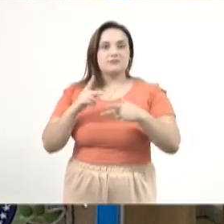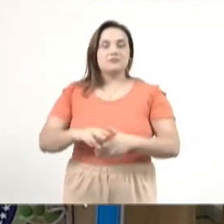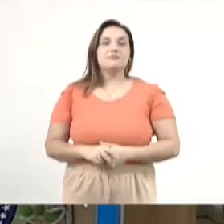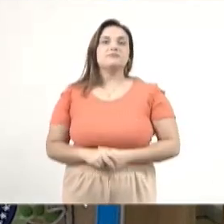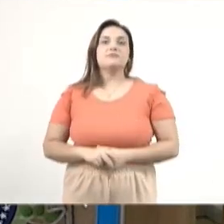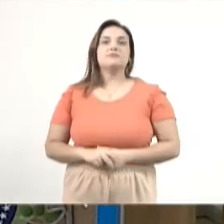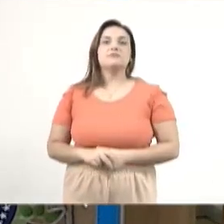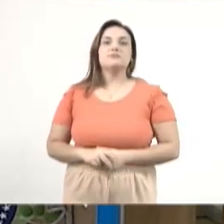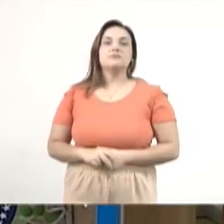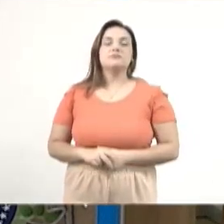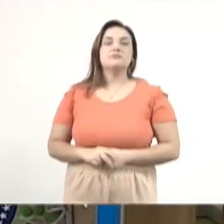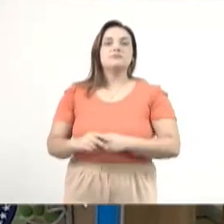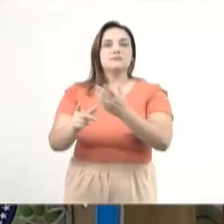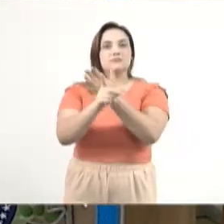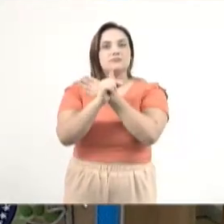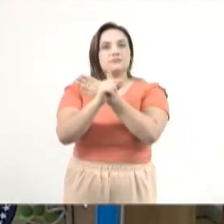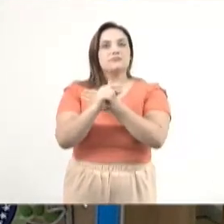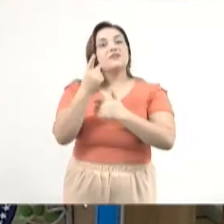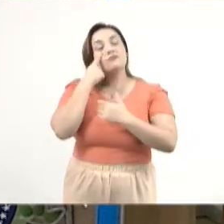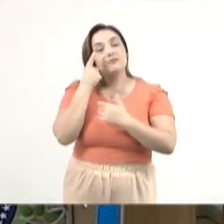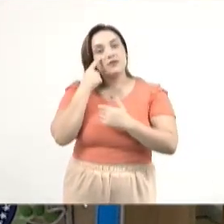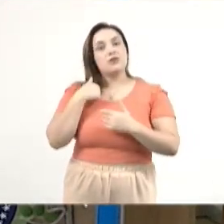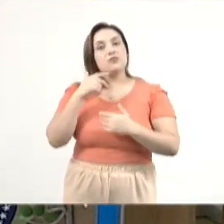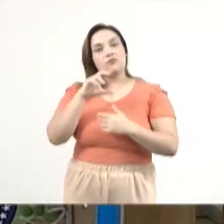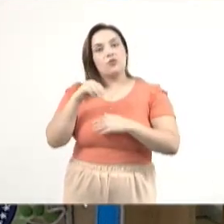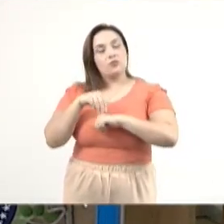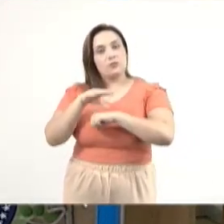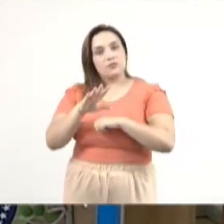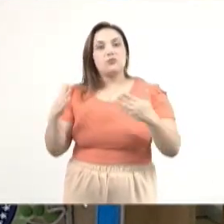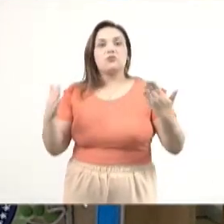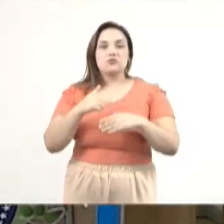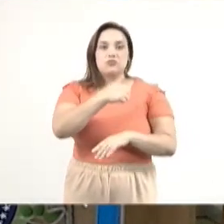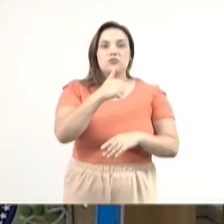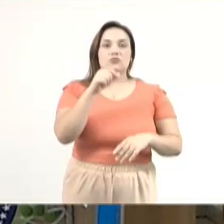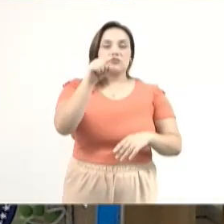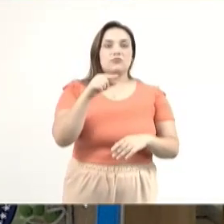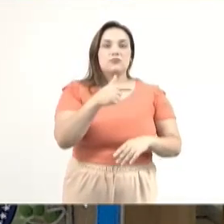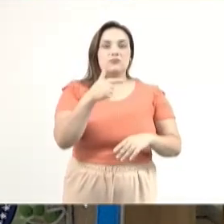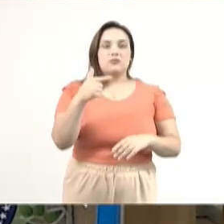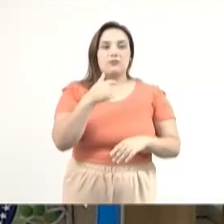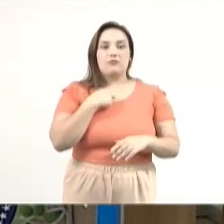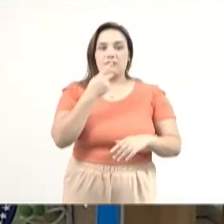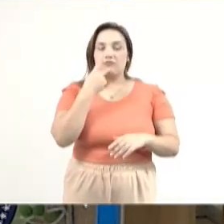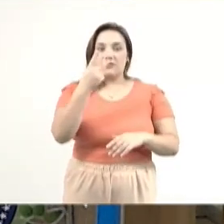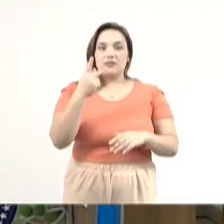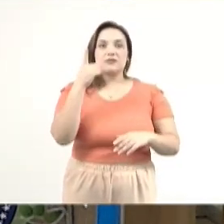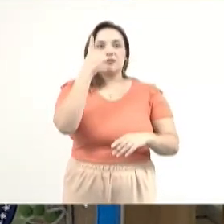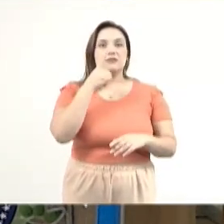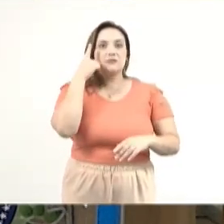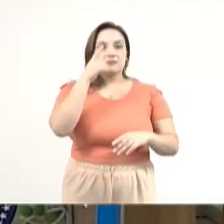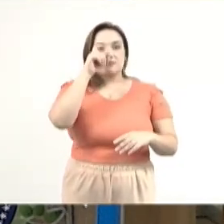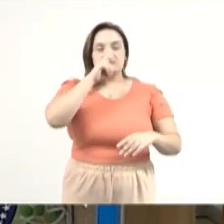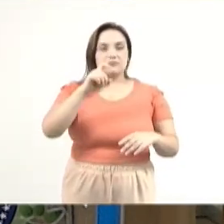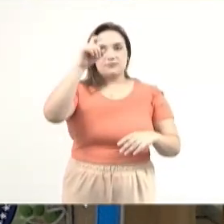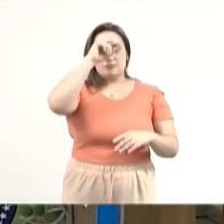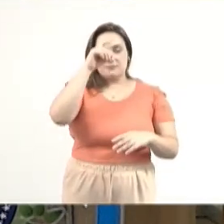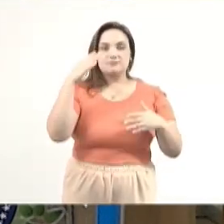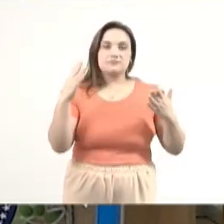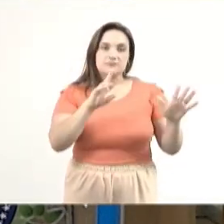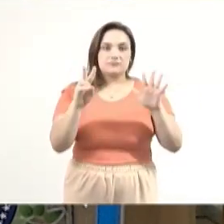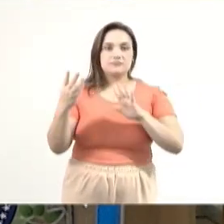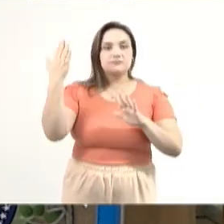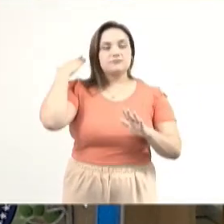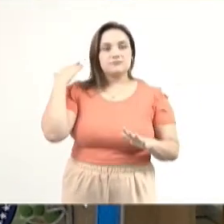as queimadas no Pantanal. Daqui a pouquinho a gente traz essa fala. 11h22, mas vamos falar agora do deputado Zeca do PT. Na